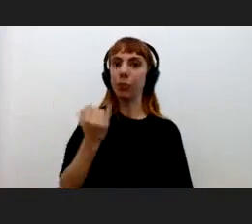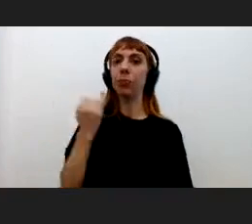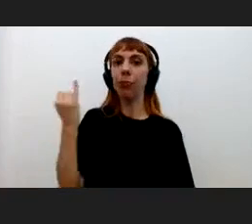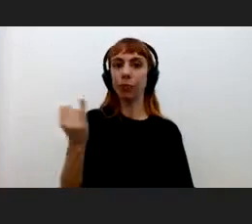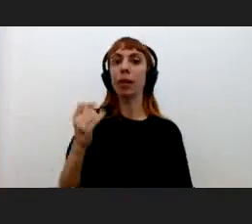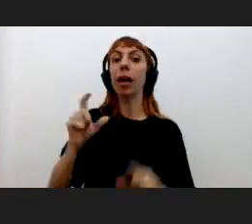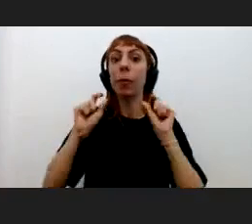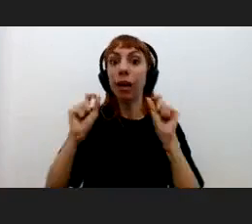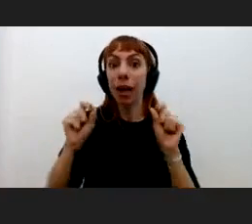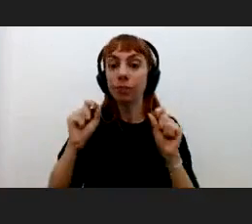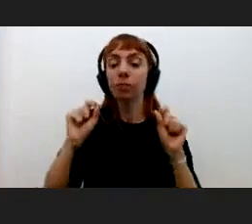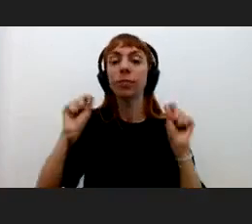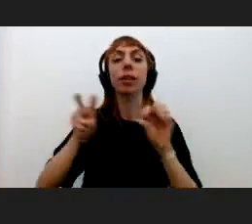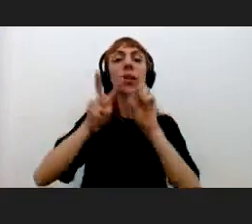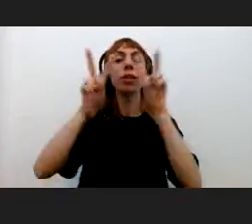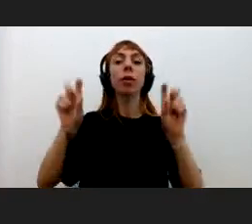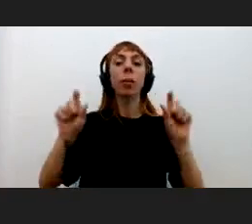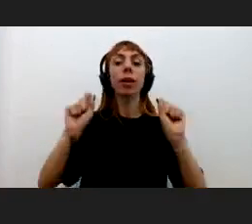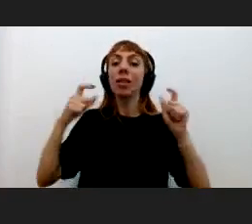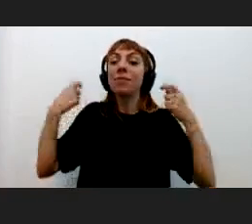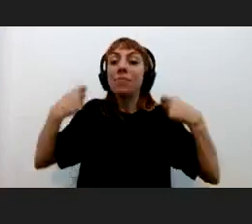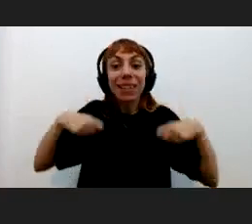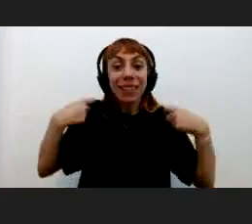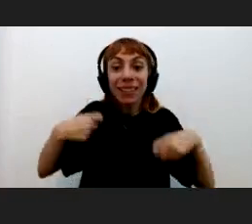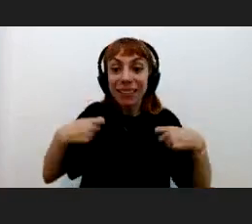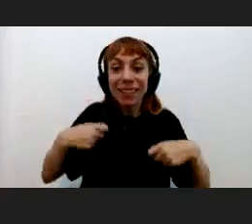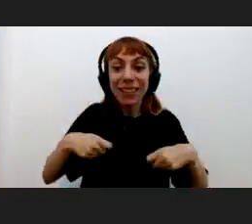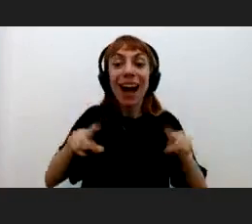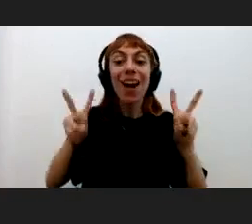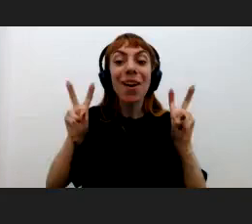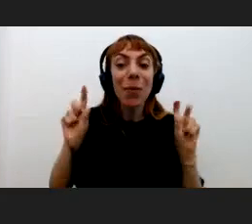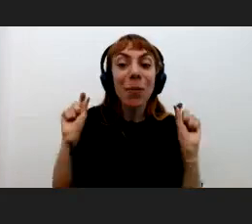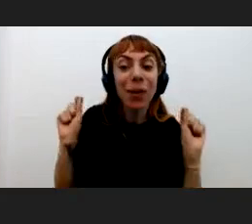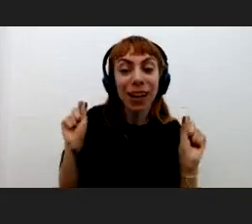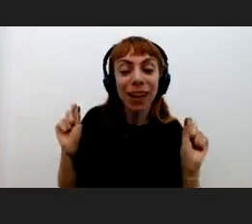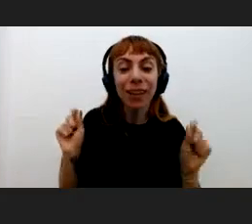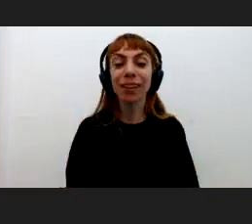surgiu essa necessidade de abordar um pouco sobre até